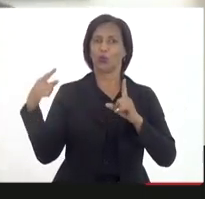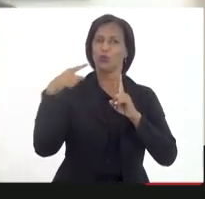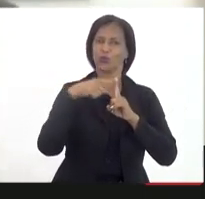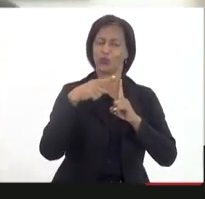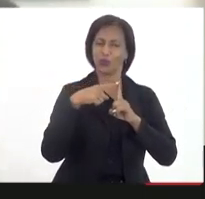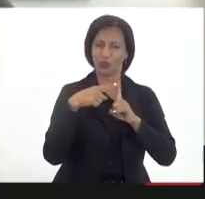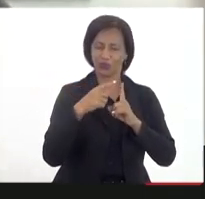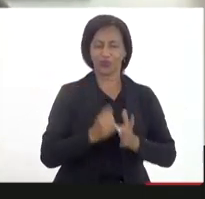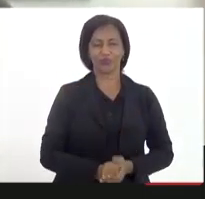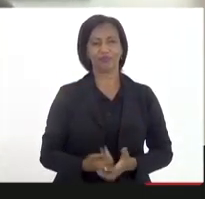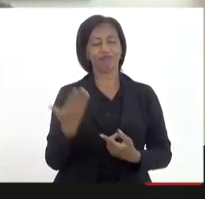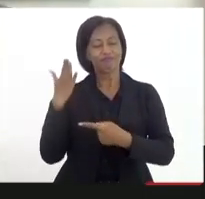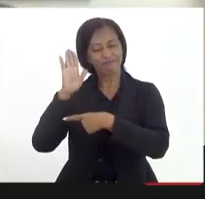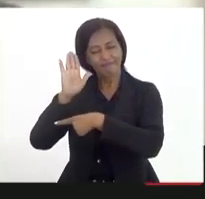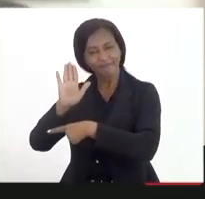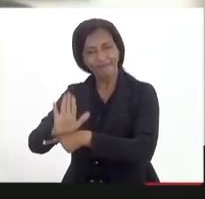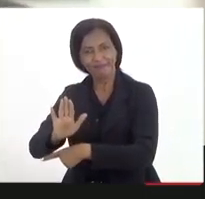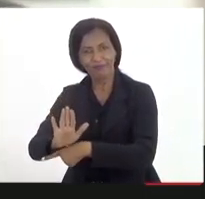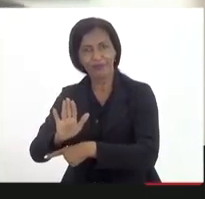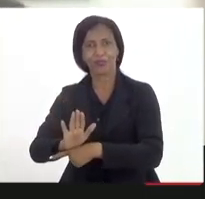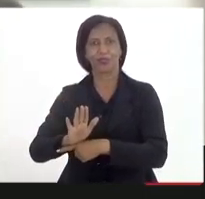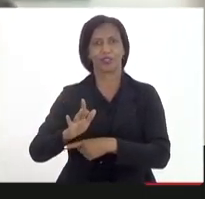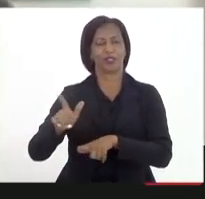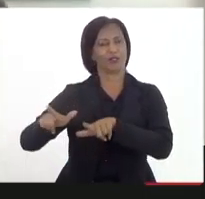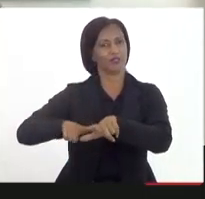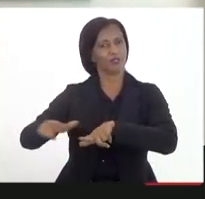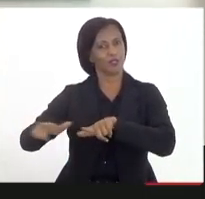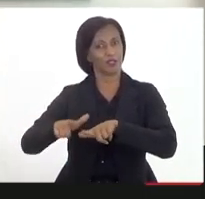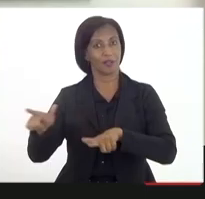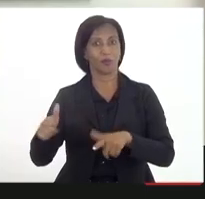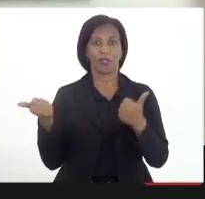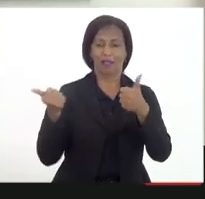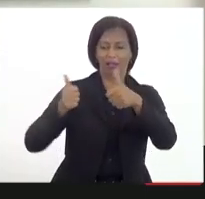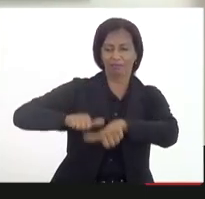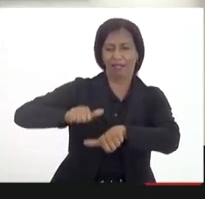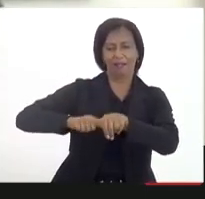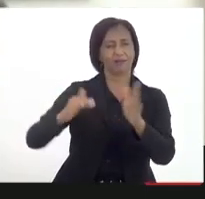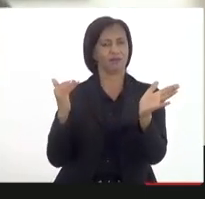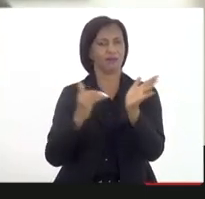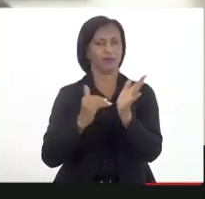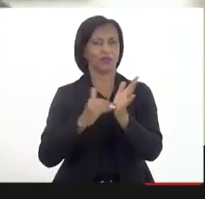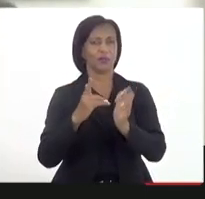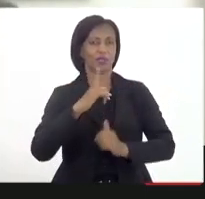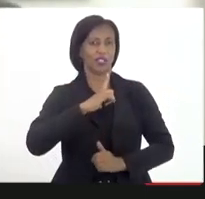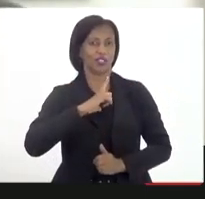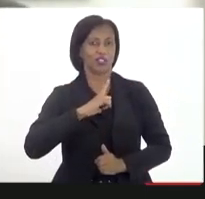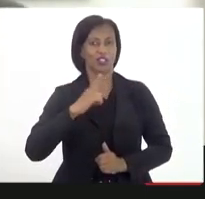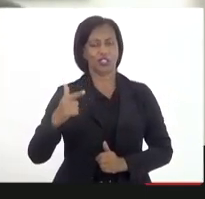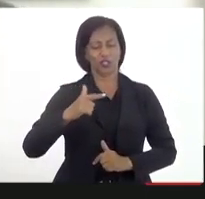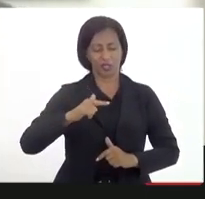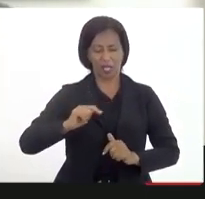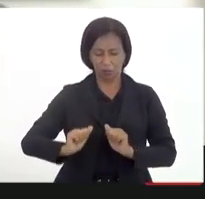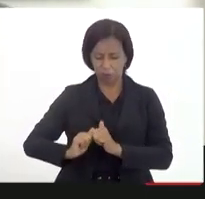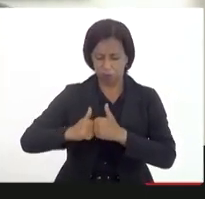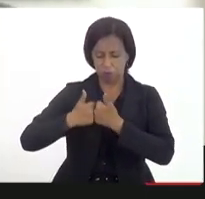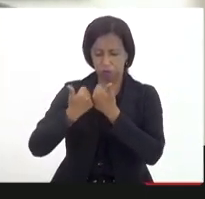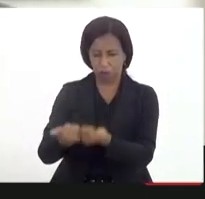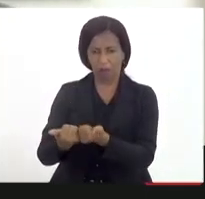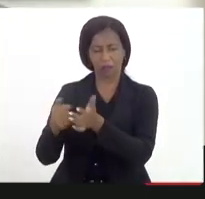salvaguarda jurídica os servidores que em última análise a gente tem um sistema com esse tivo o sistema